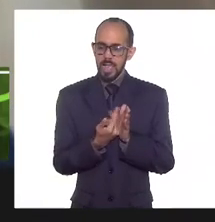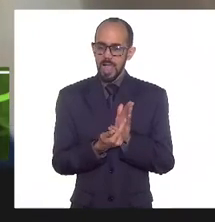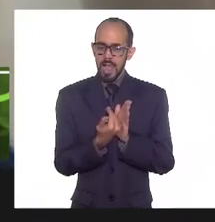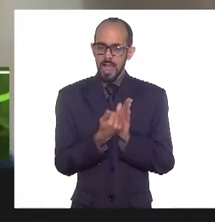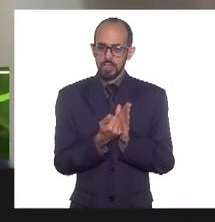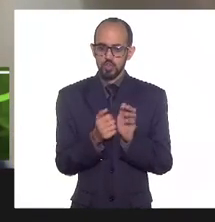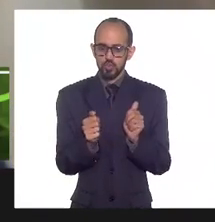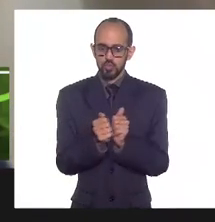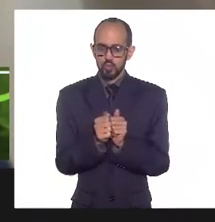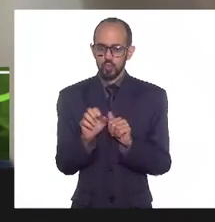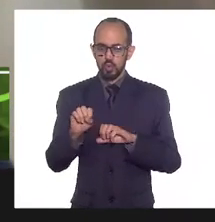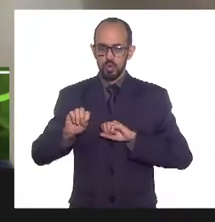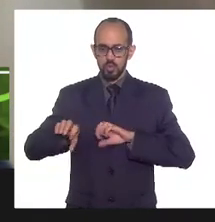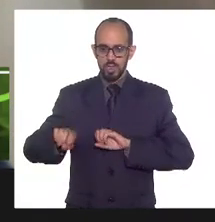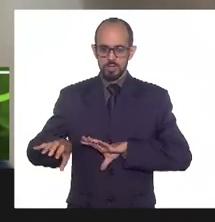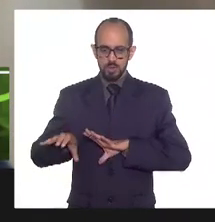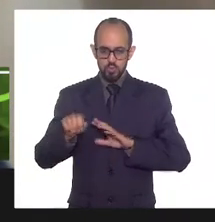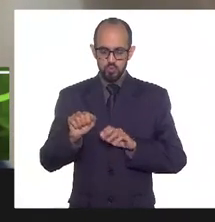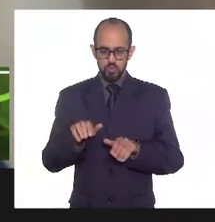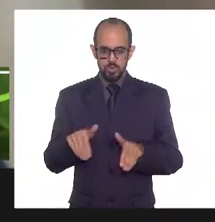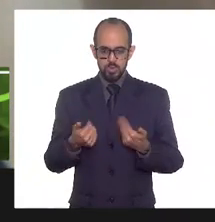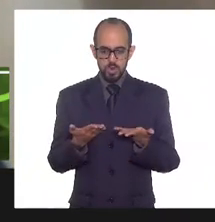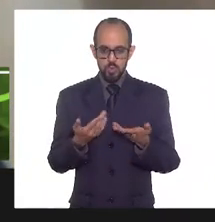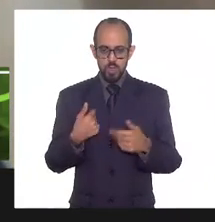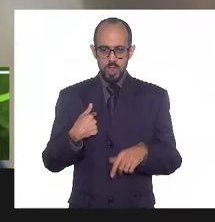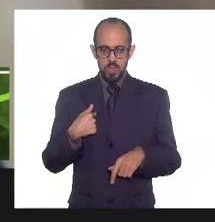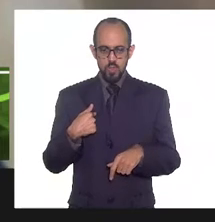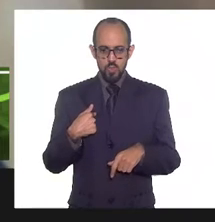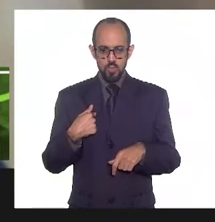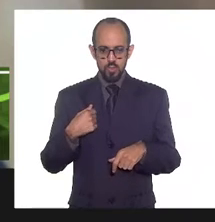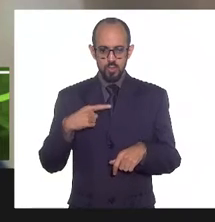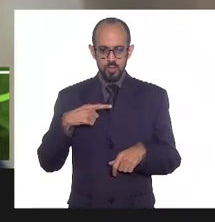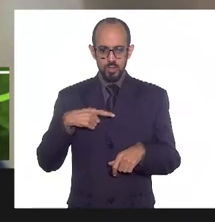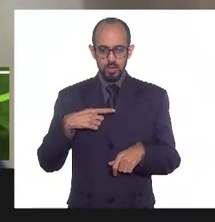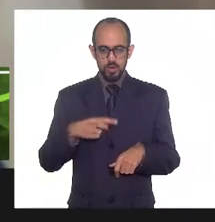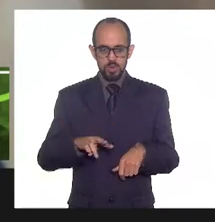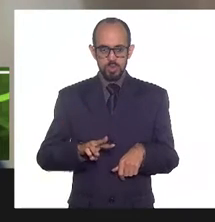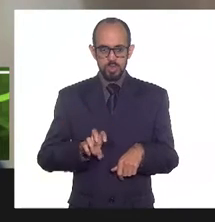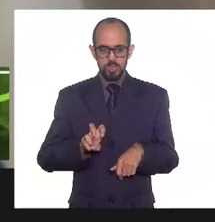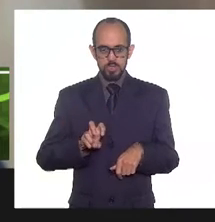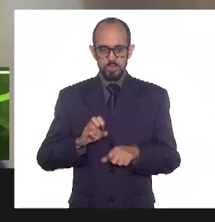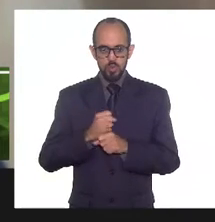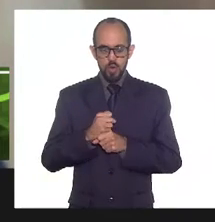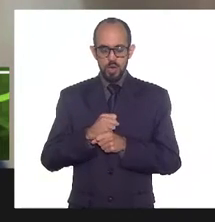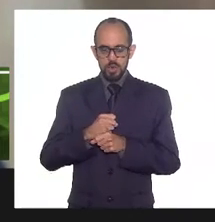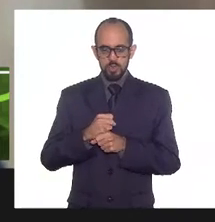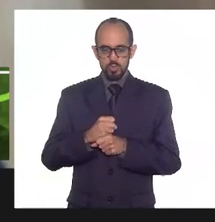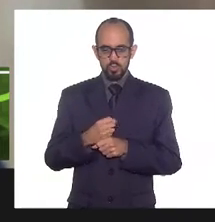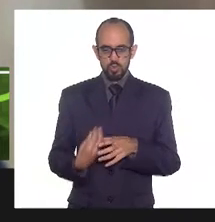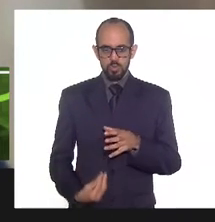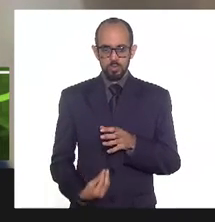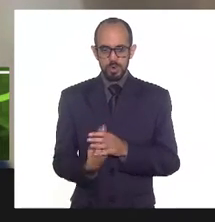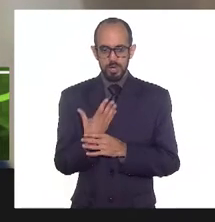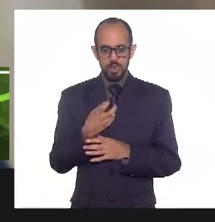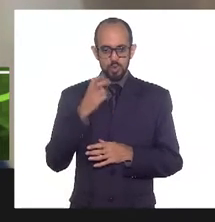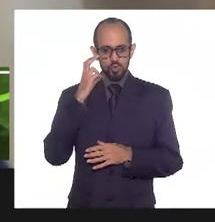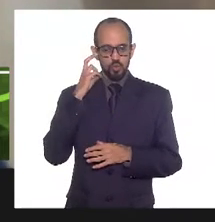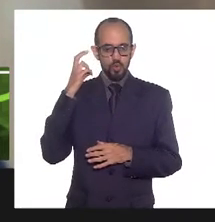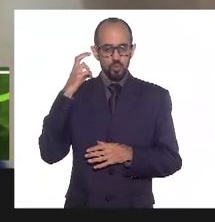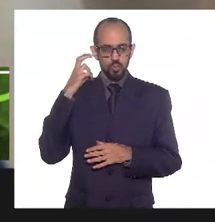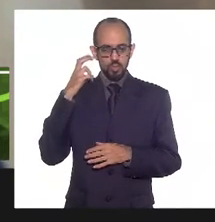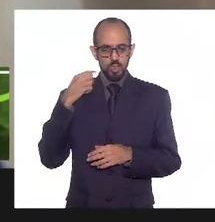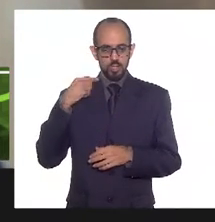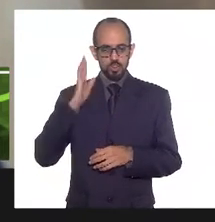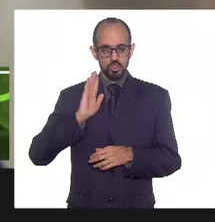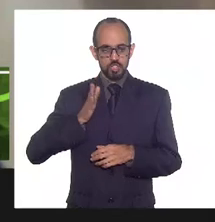não é? eu tenho 35 anos como produtor cultural eu já